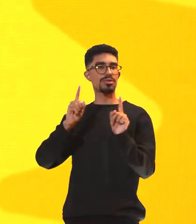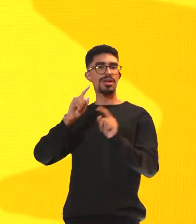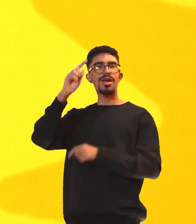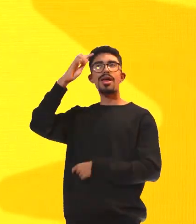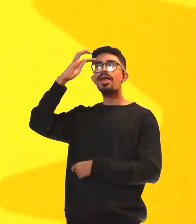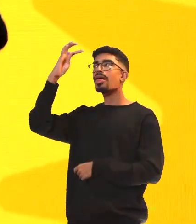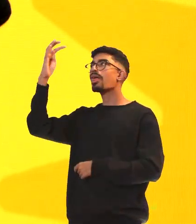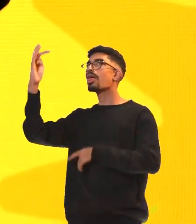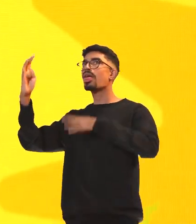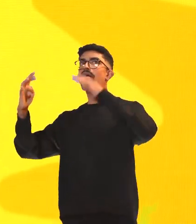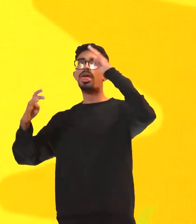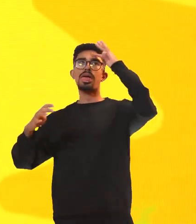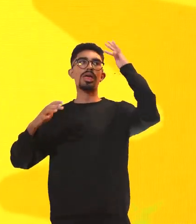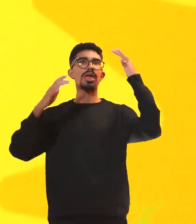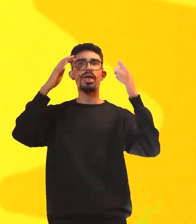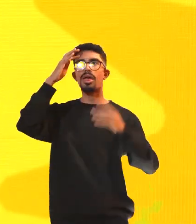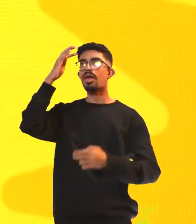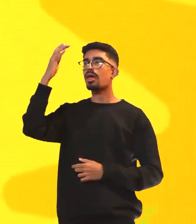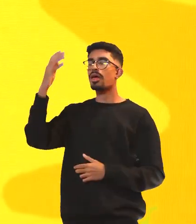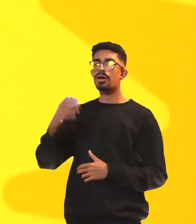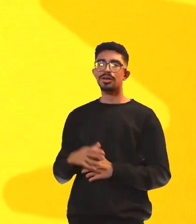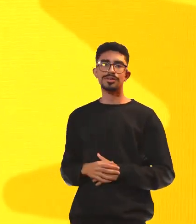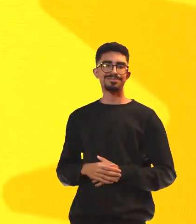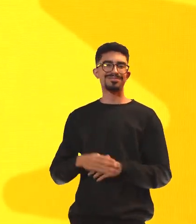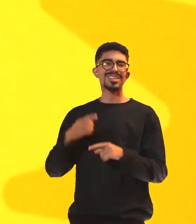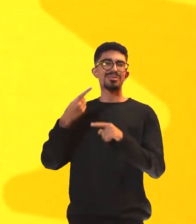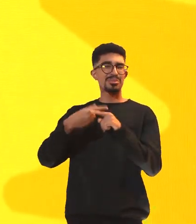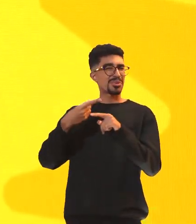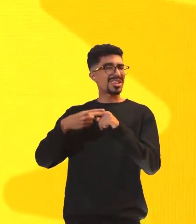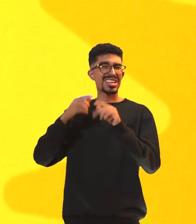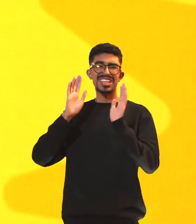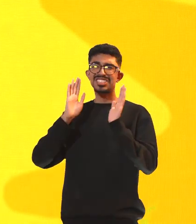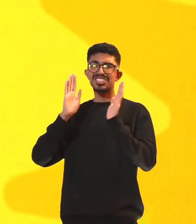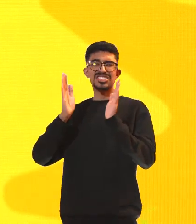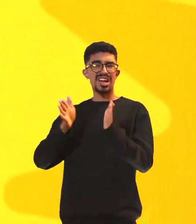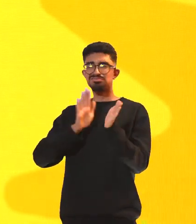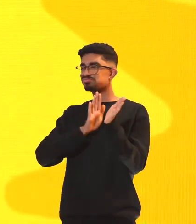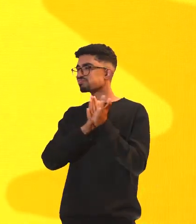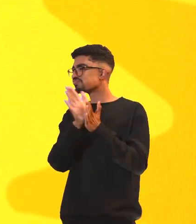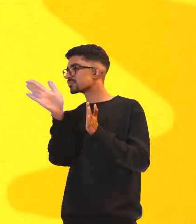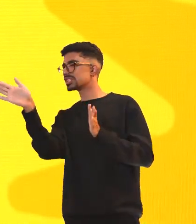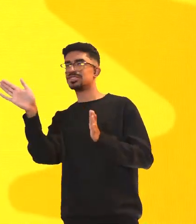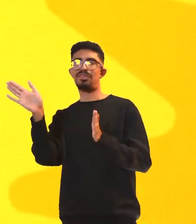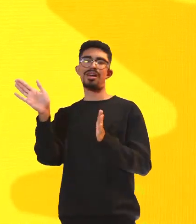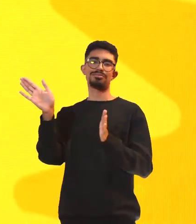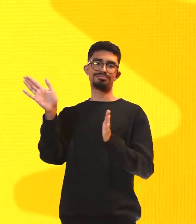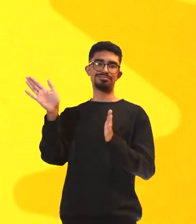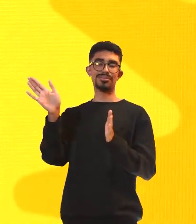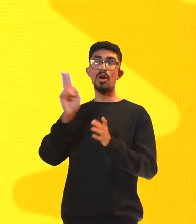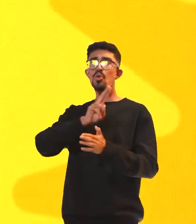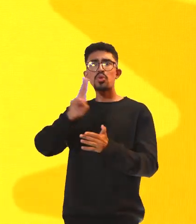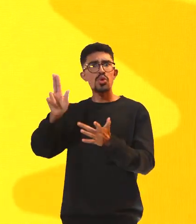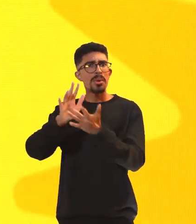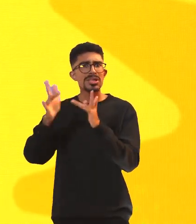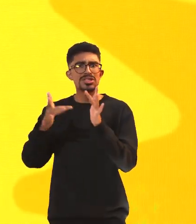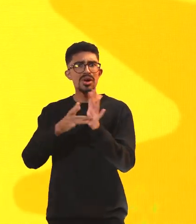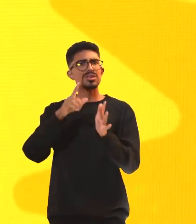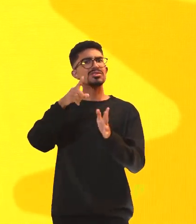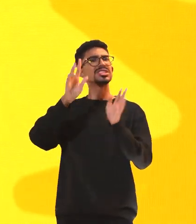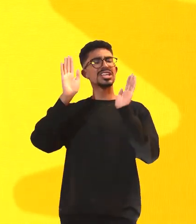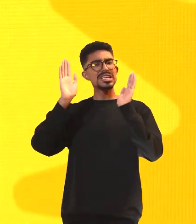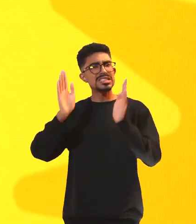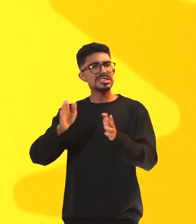Porque a cabeça já está indo em direção a outro lugar. Meu irmão, em nome de Jesus, hoje você encontrou prazer em